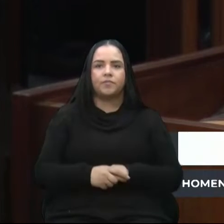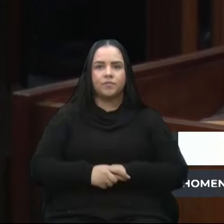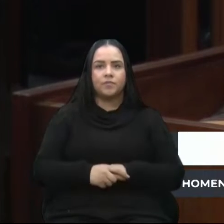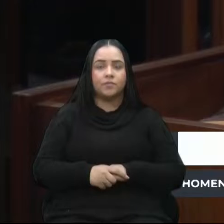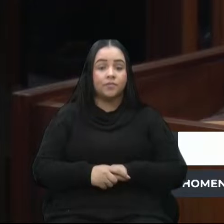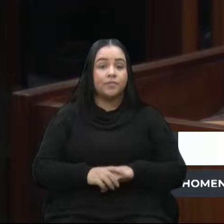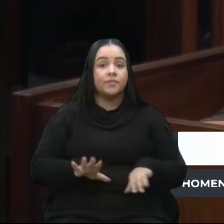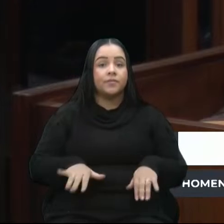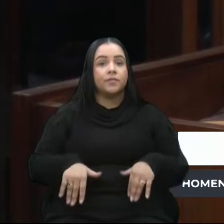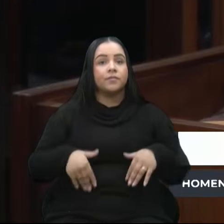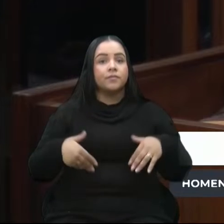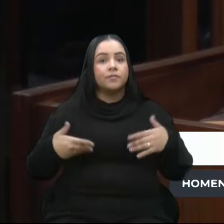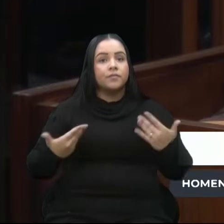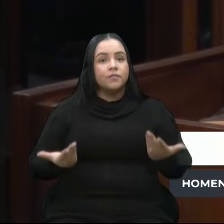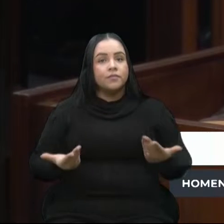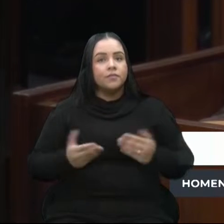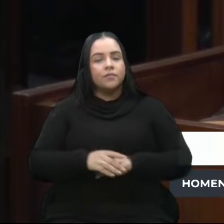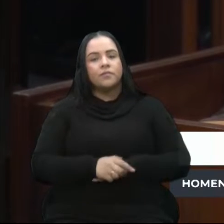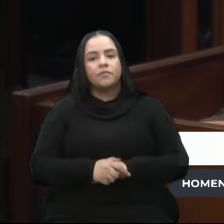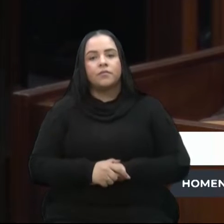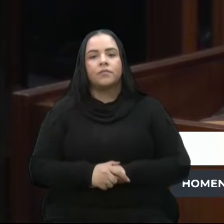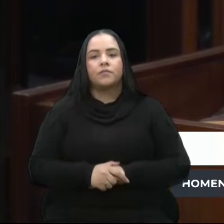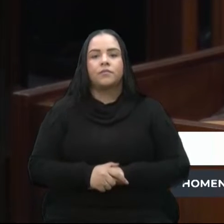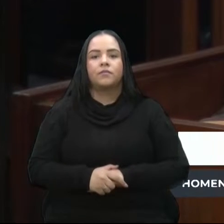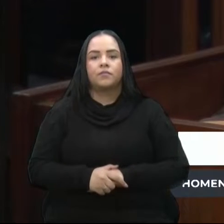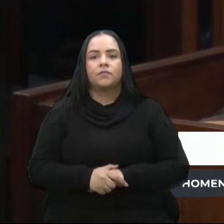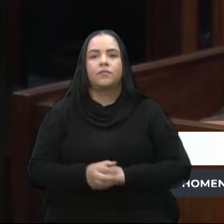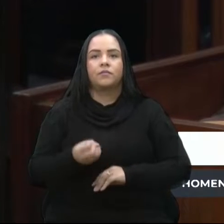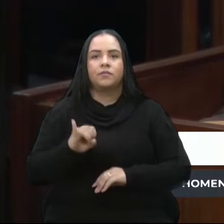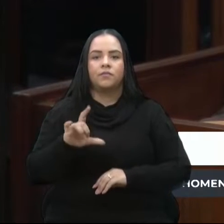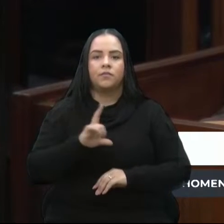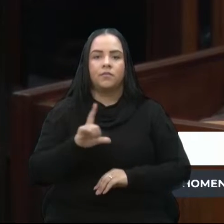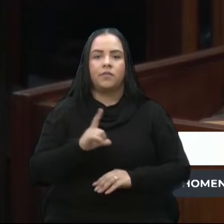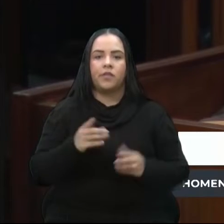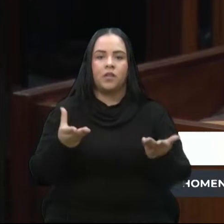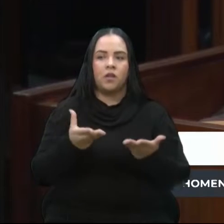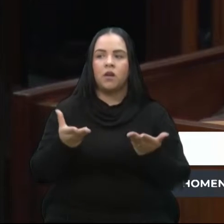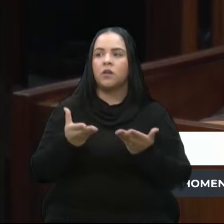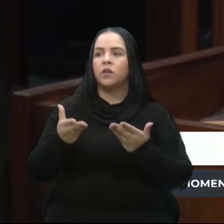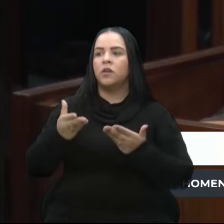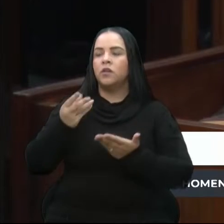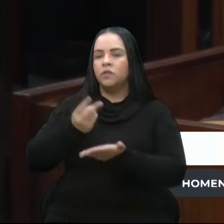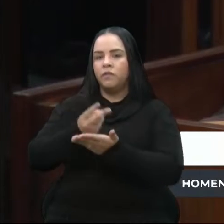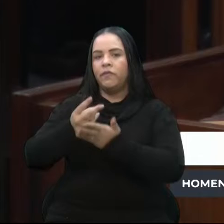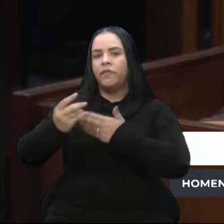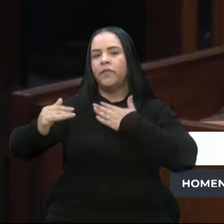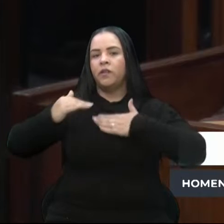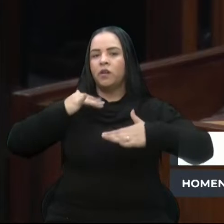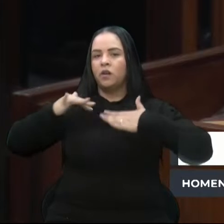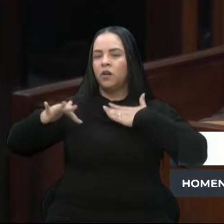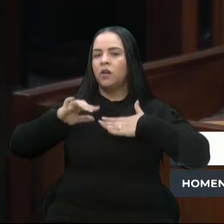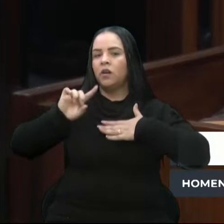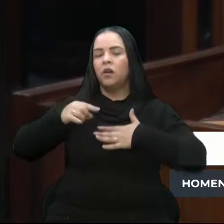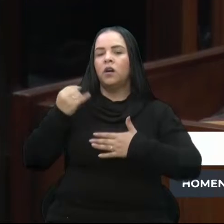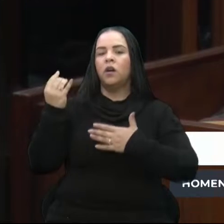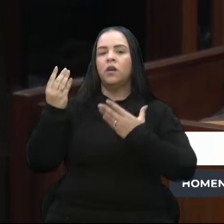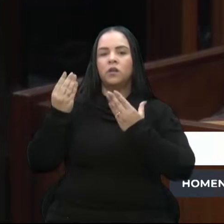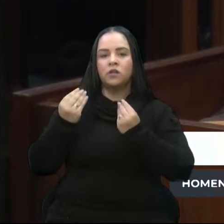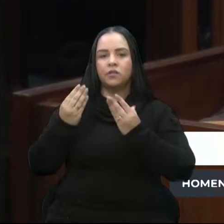Então, se existe hoje, ainda vivo, esses movimentos, é muito em